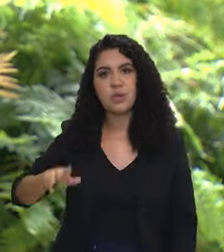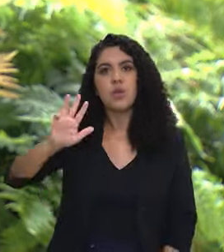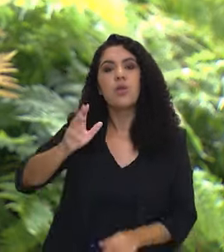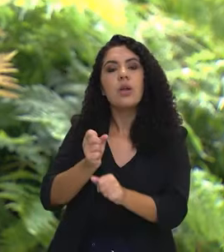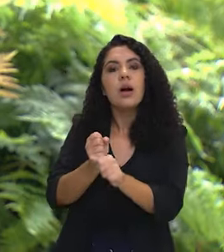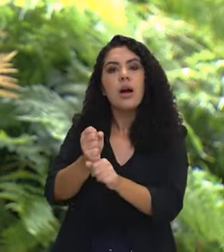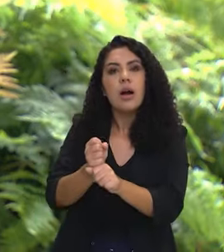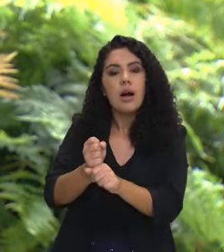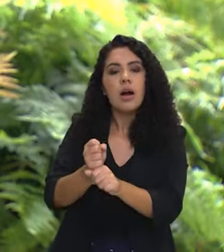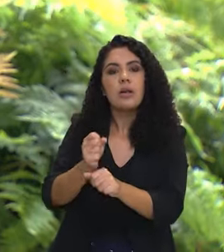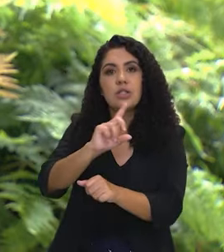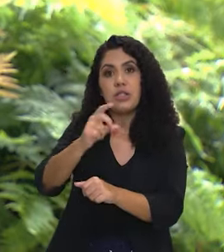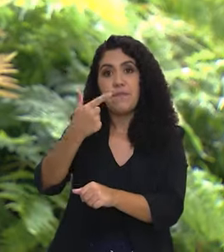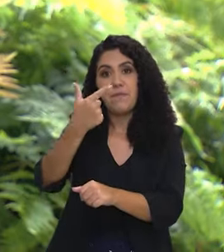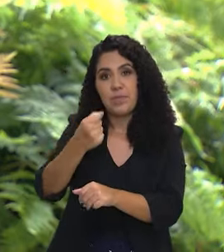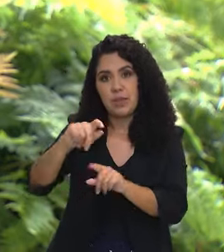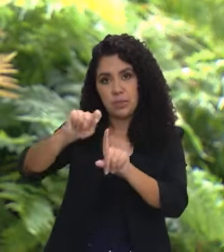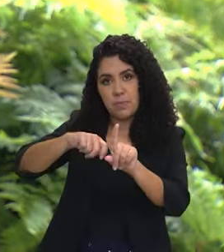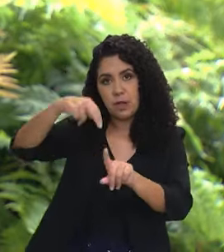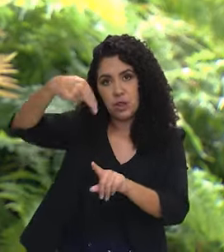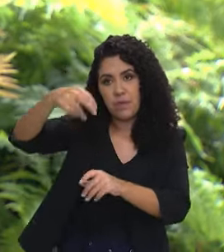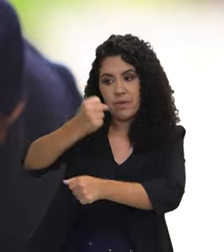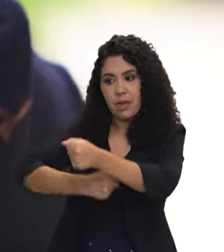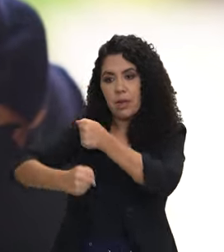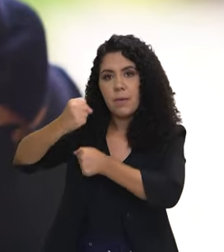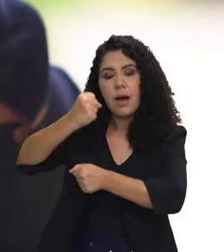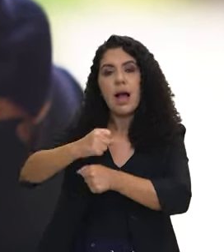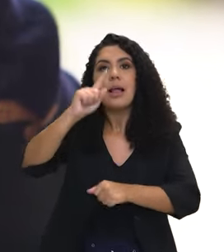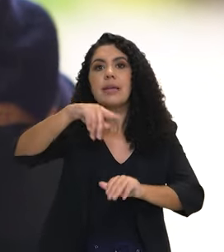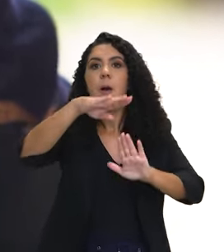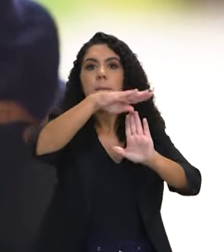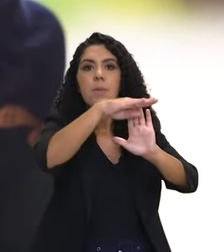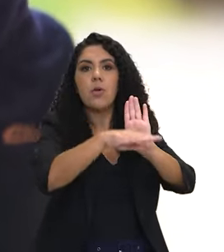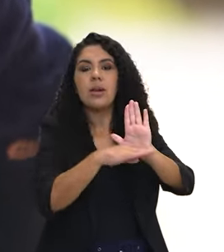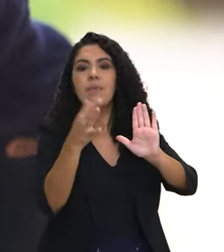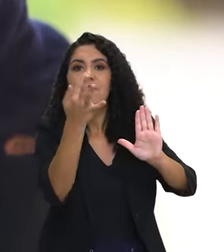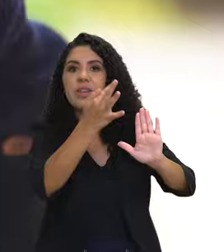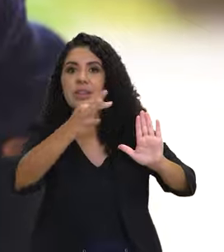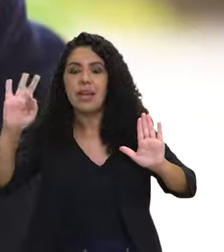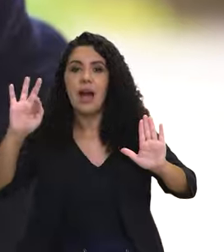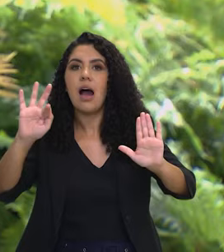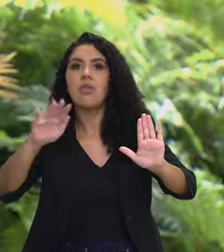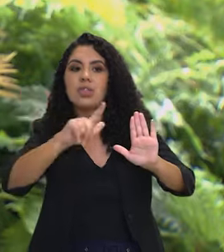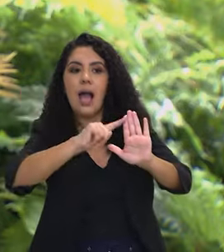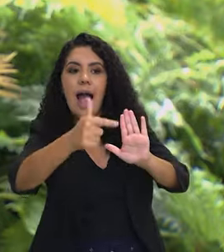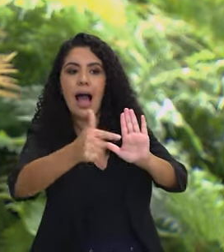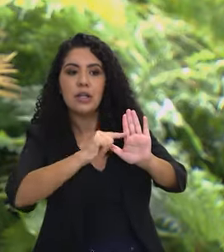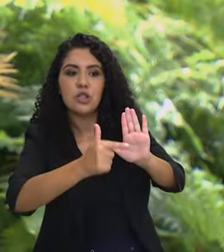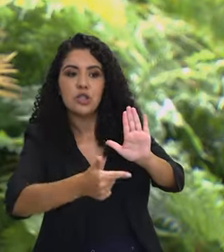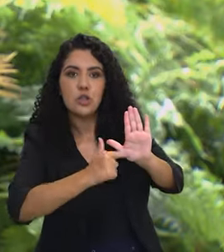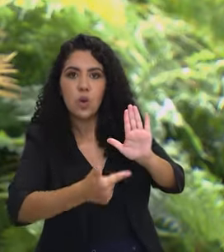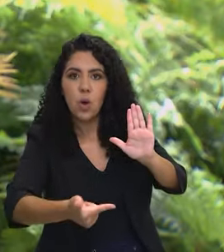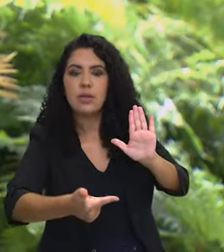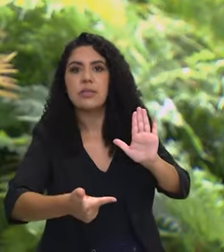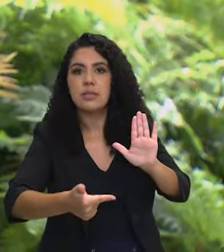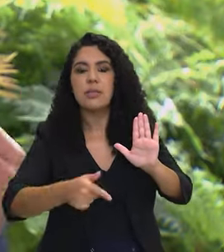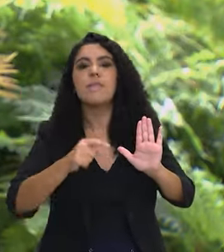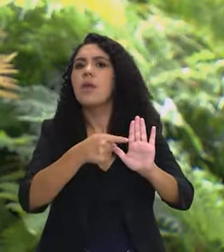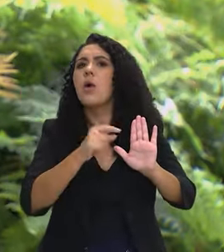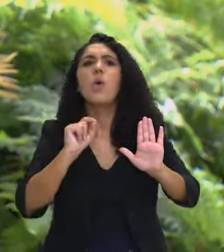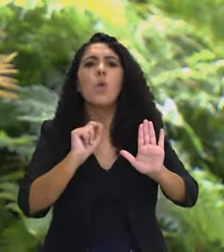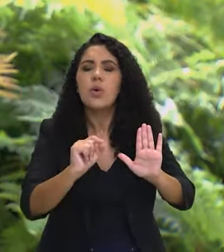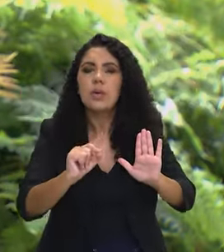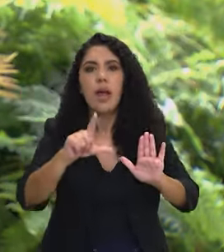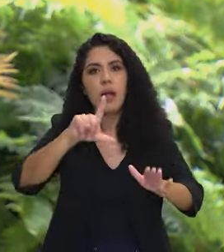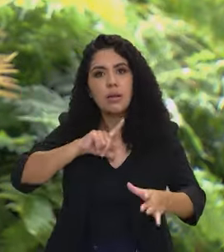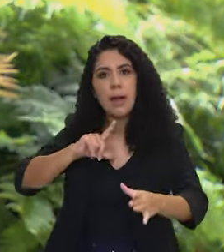que institui um programa federal de ação afirmativa. O presidente Lula insta os